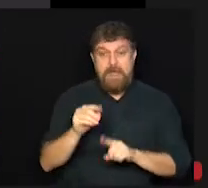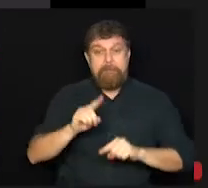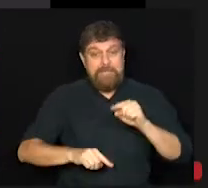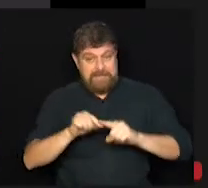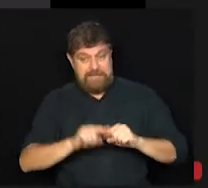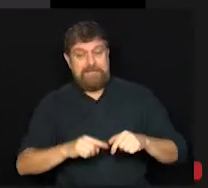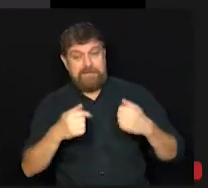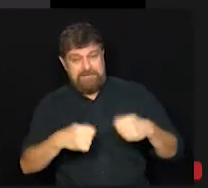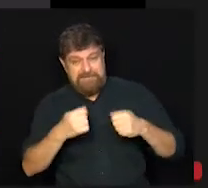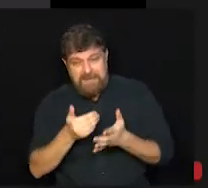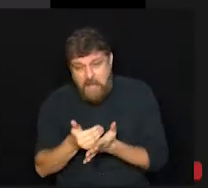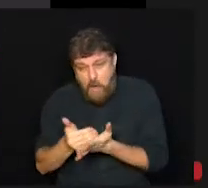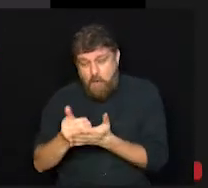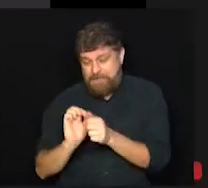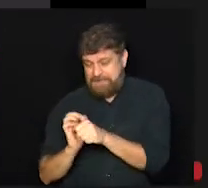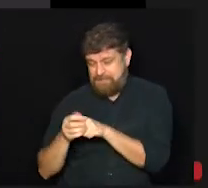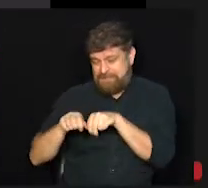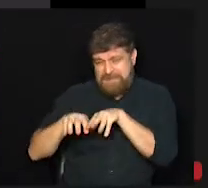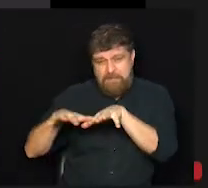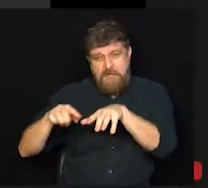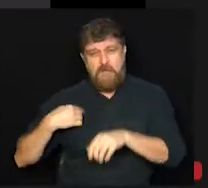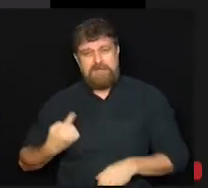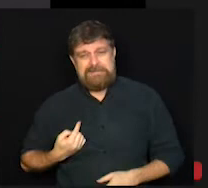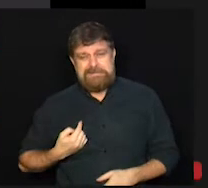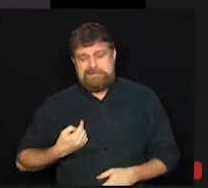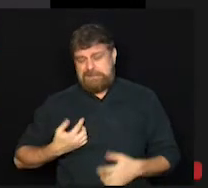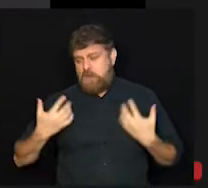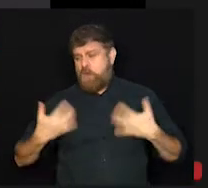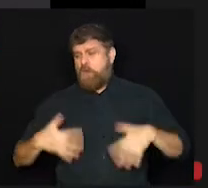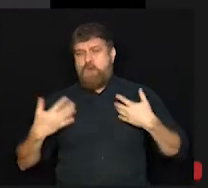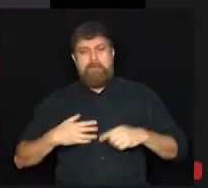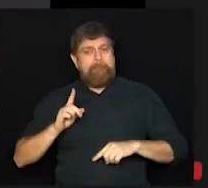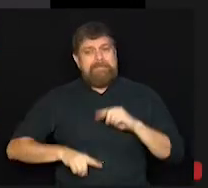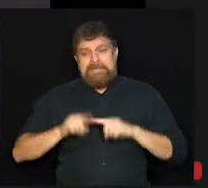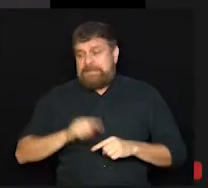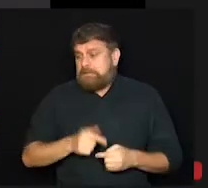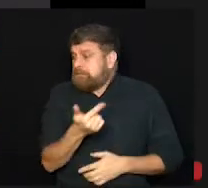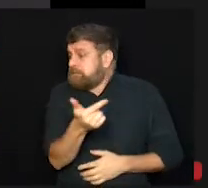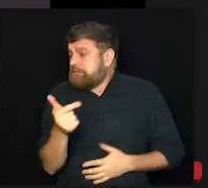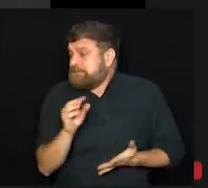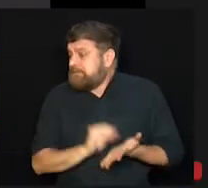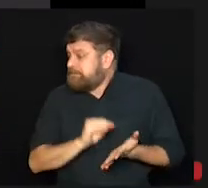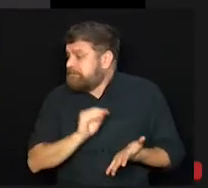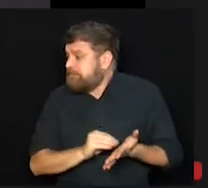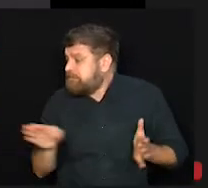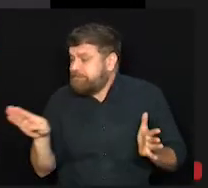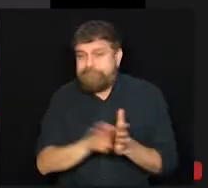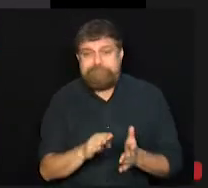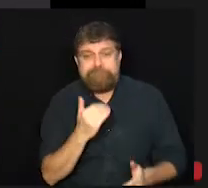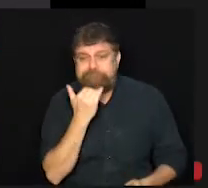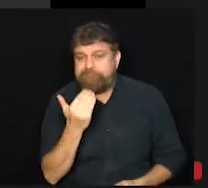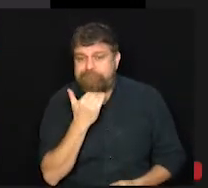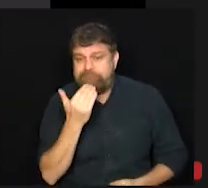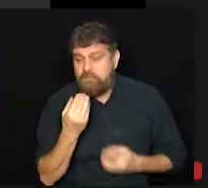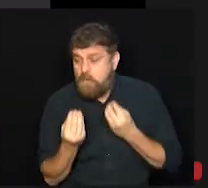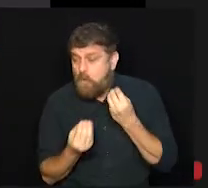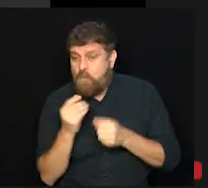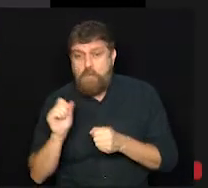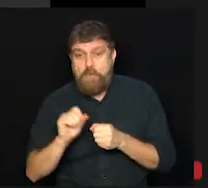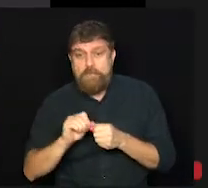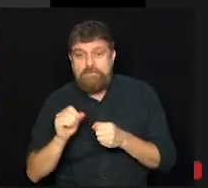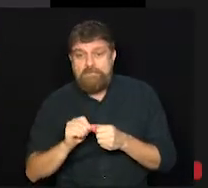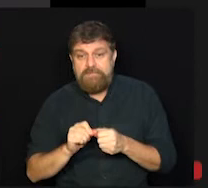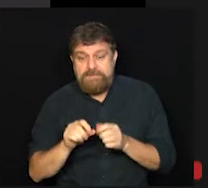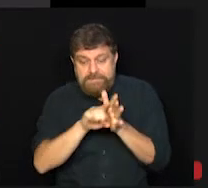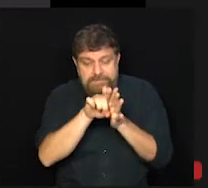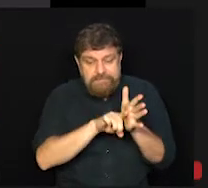Então, no começo da pandemia, nosso drama é que não chegava o material. Não chegava o que tinha que vir, né, de fora,